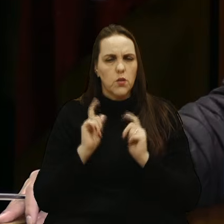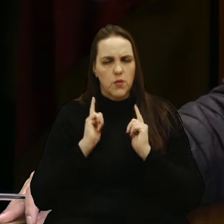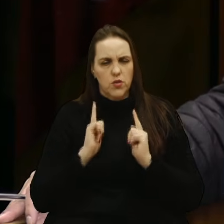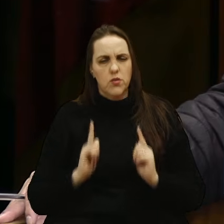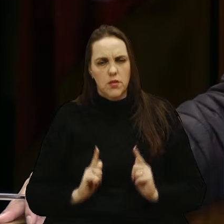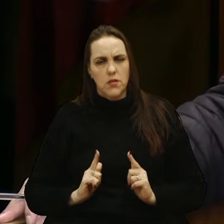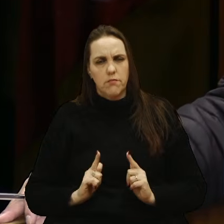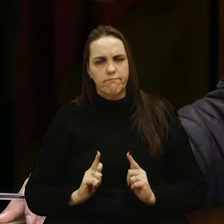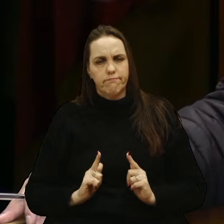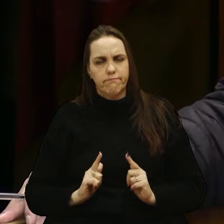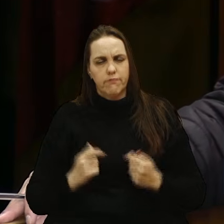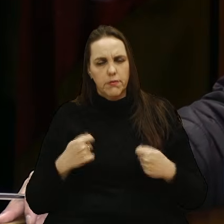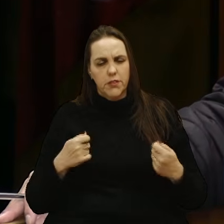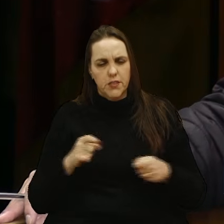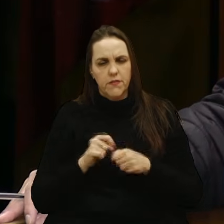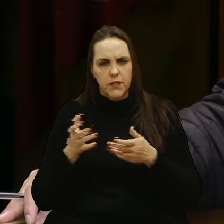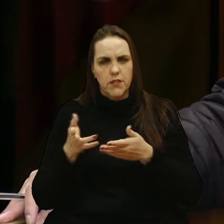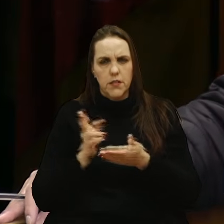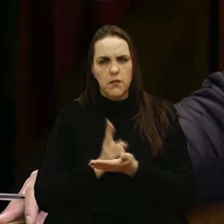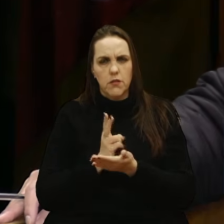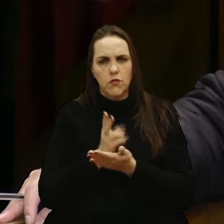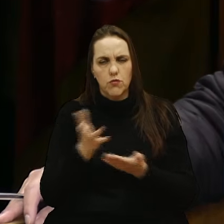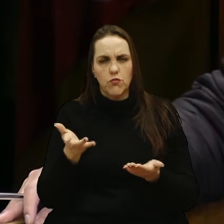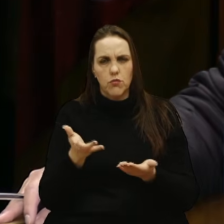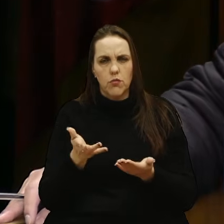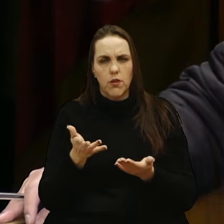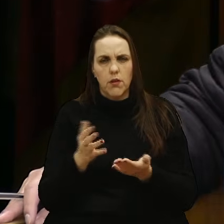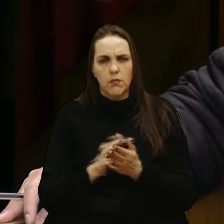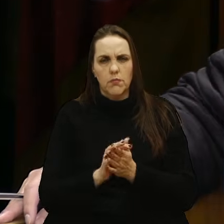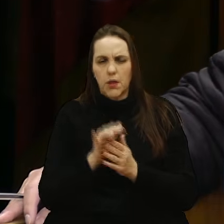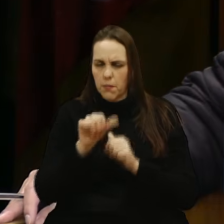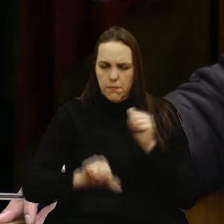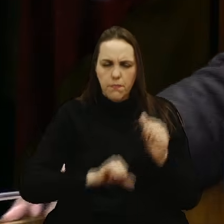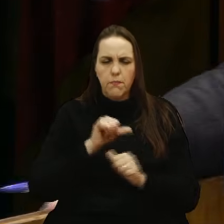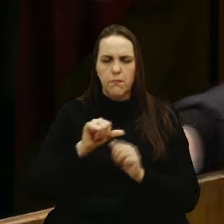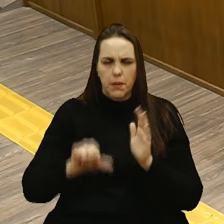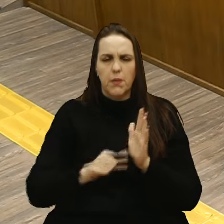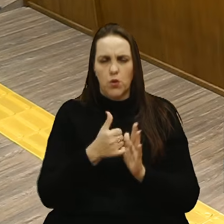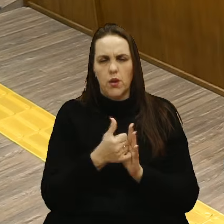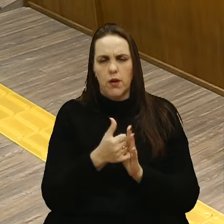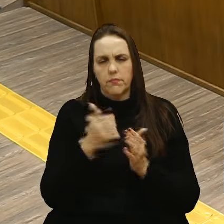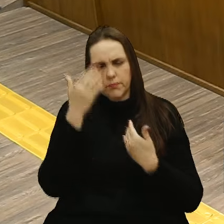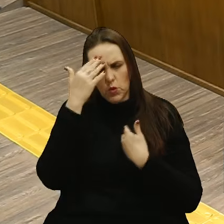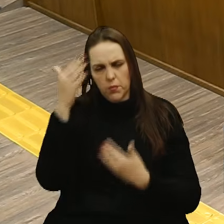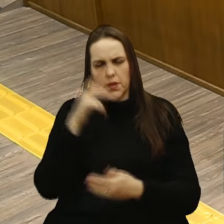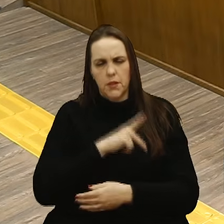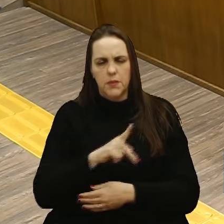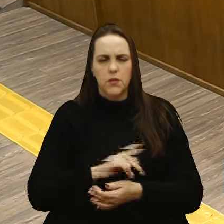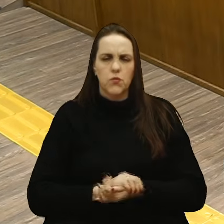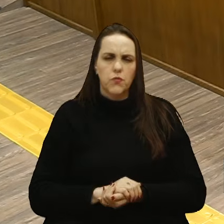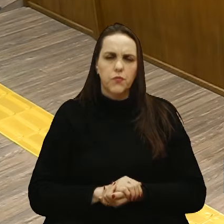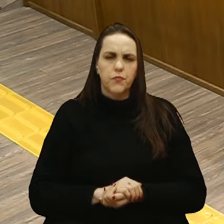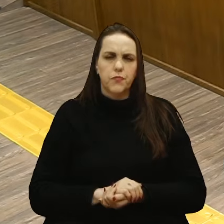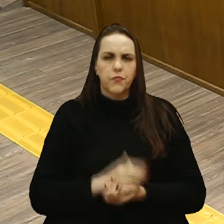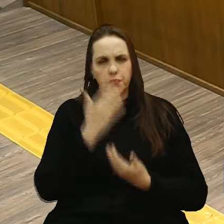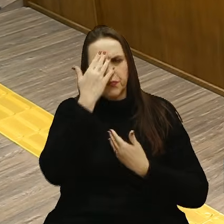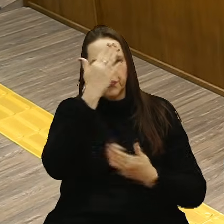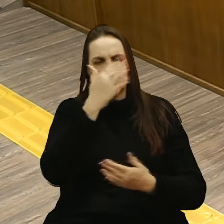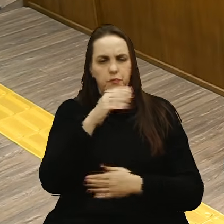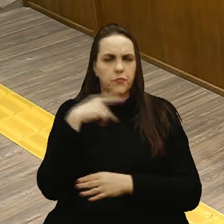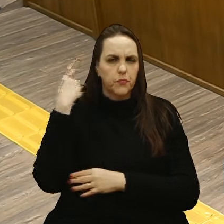que vocês precisam fazer para poder fazer uma virada de chave. Muito obrigado, senhor presidente. Obrigado, vereador